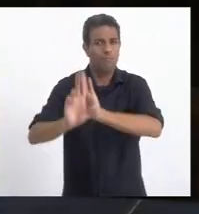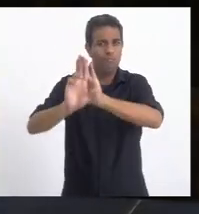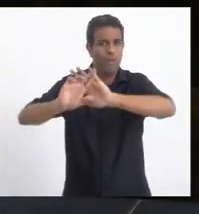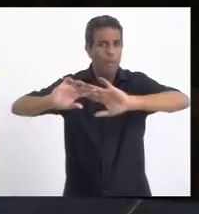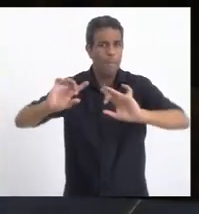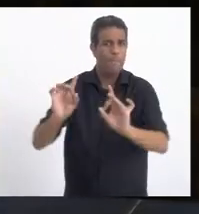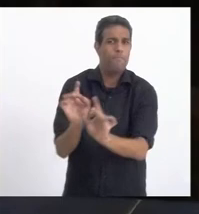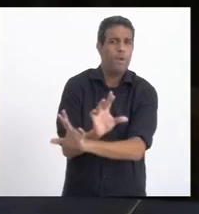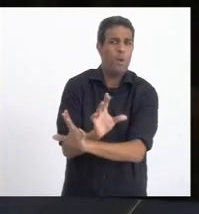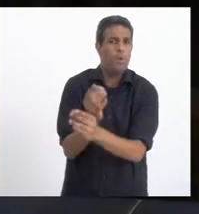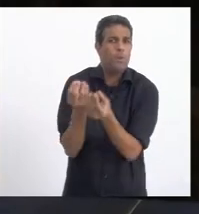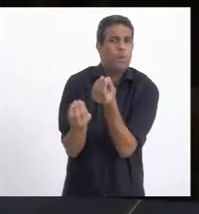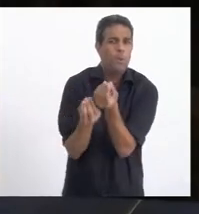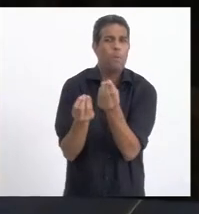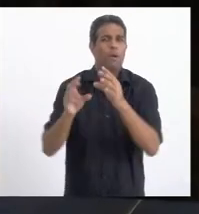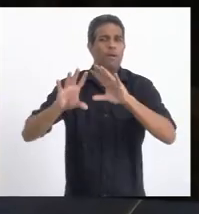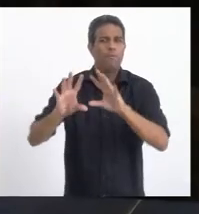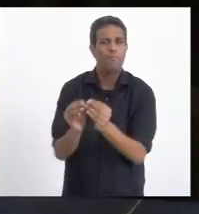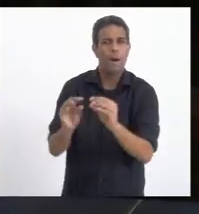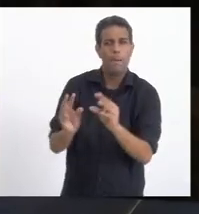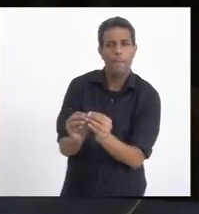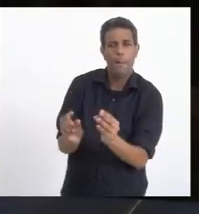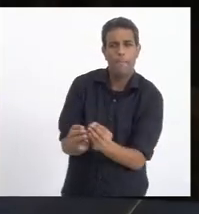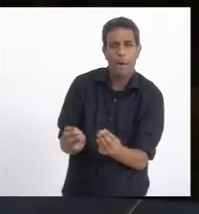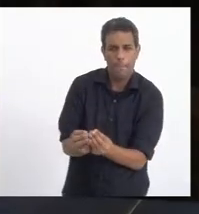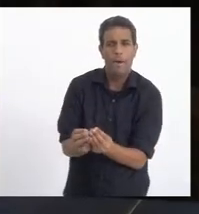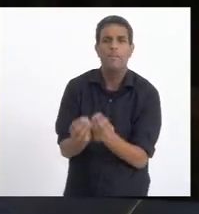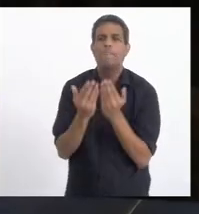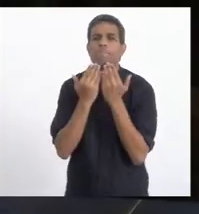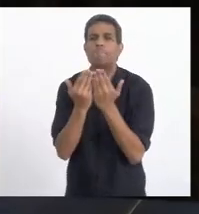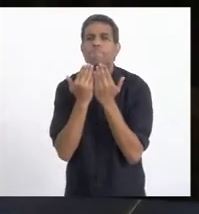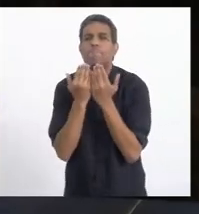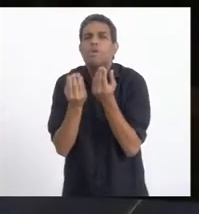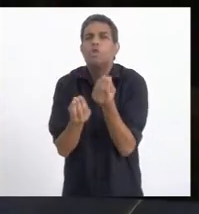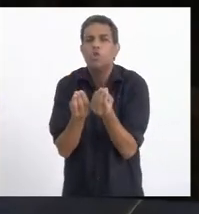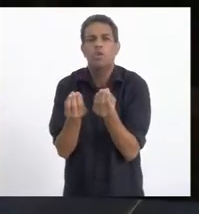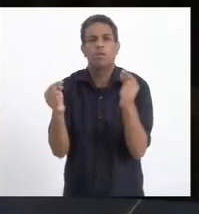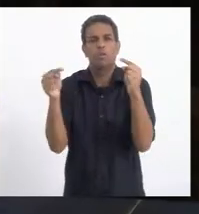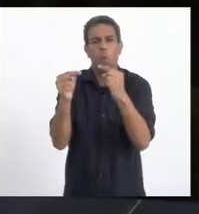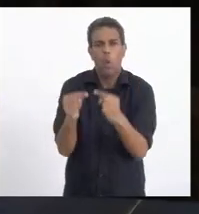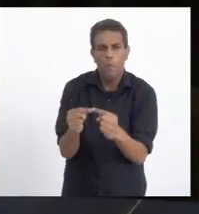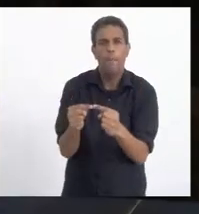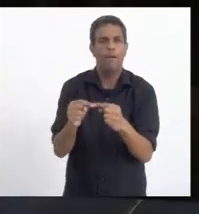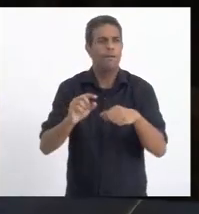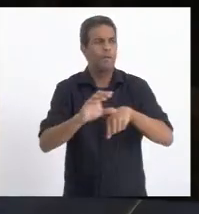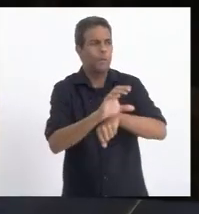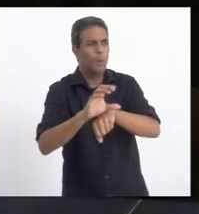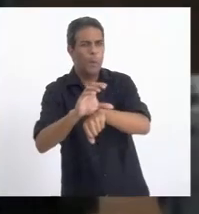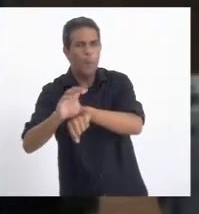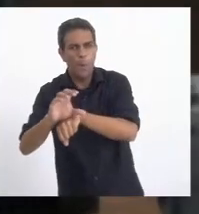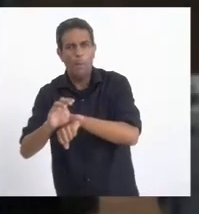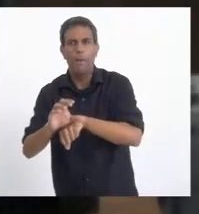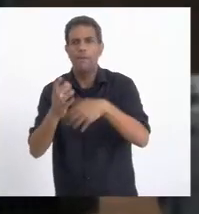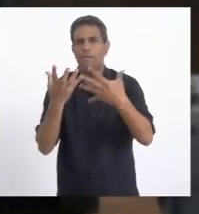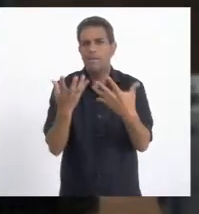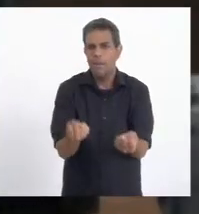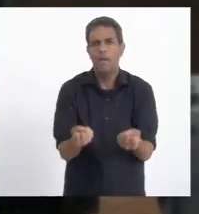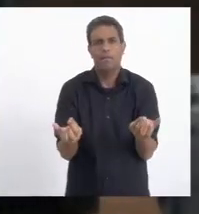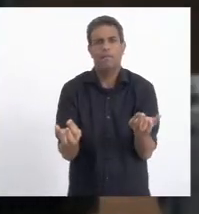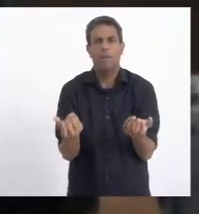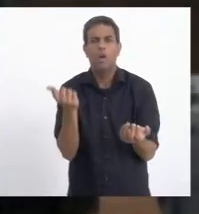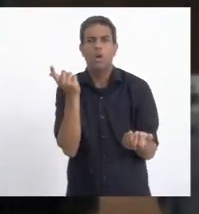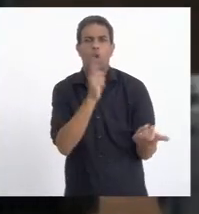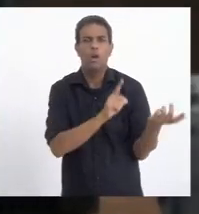um breve resumo de tudo que a gente tá anunciando e tanto que as comissões ali já já aceitaram